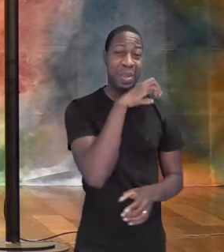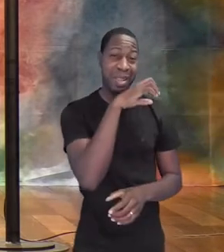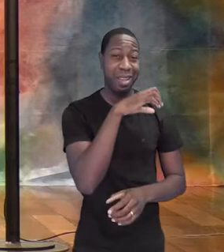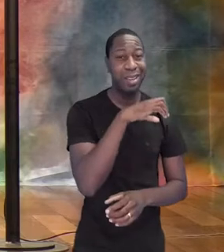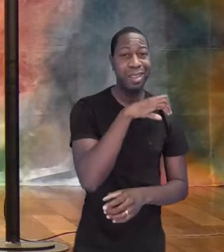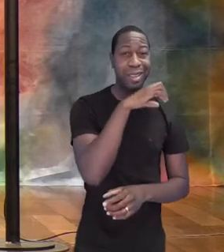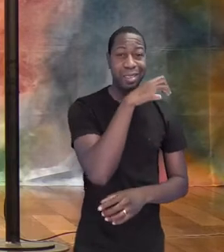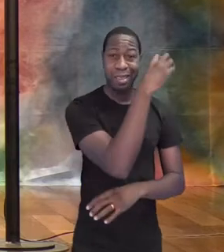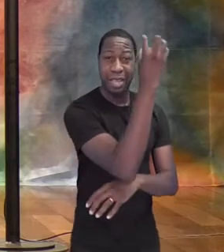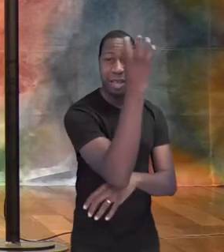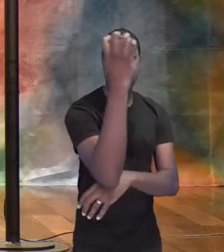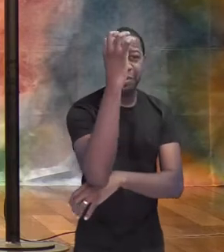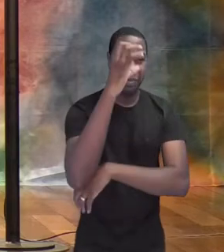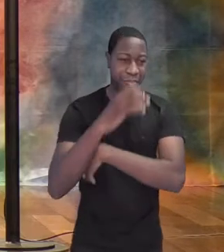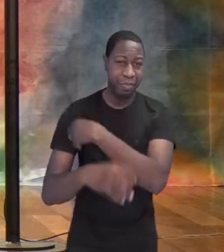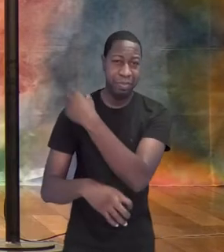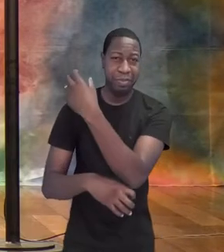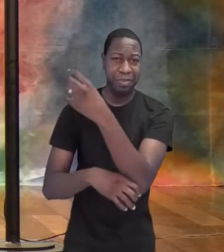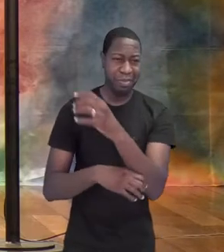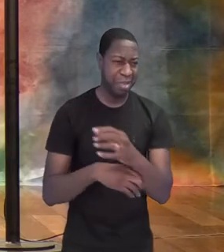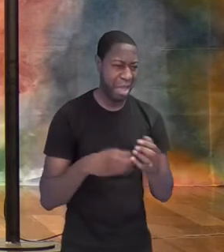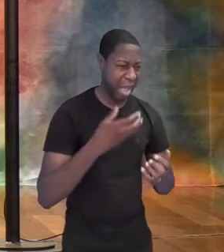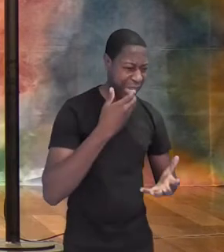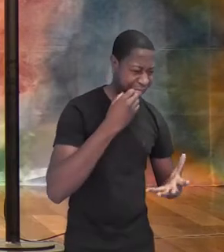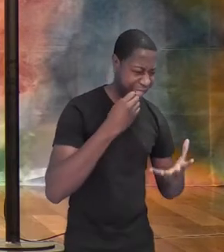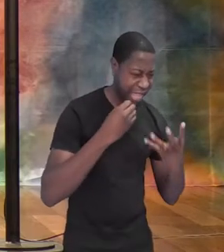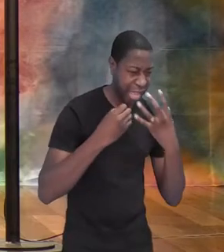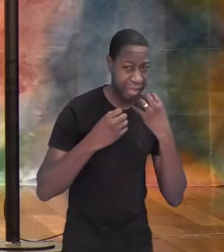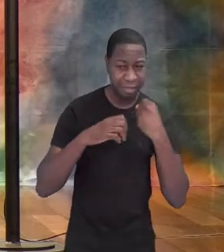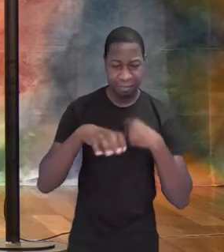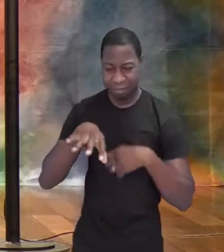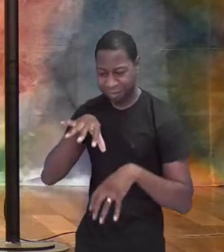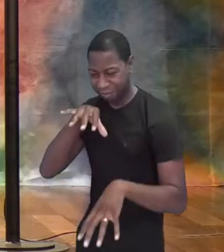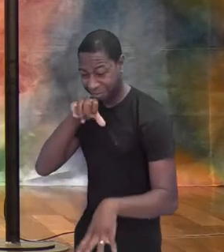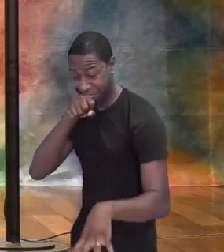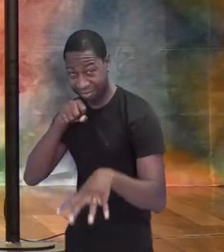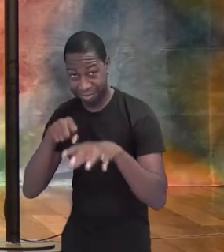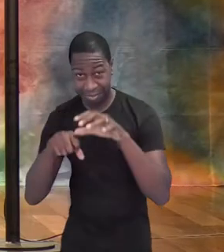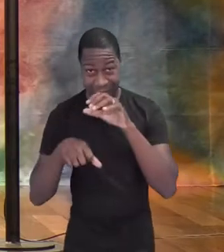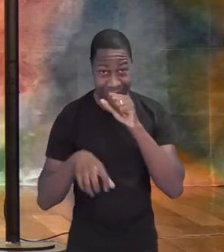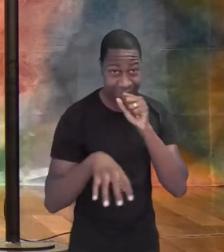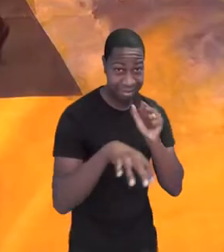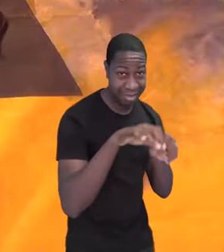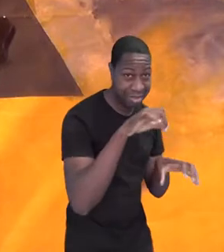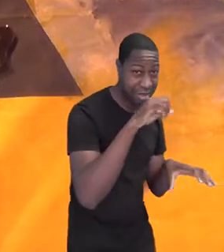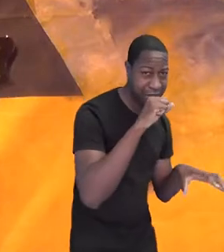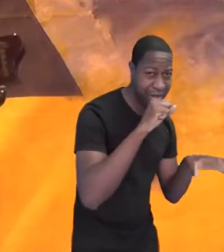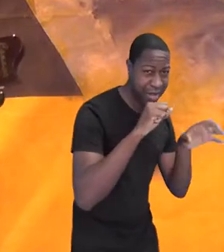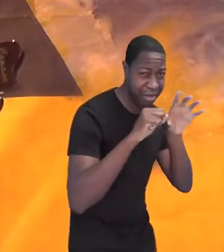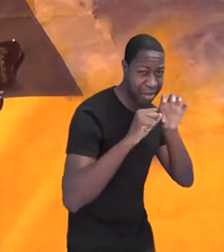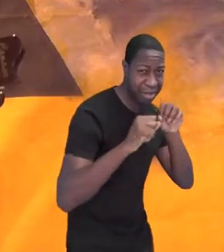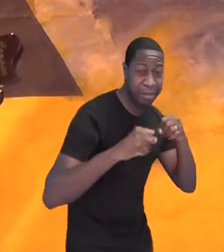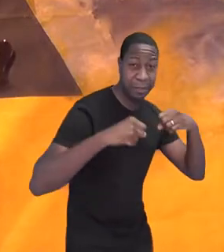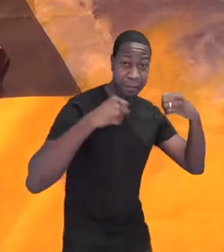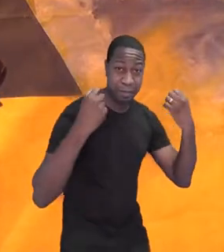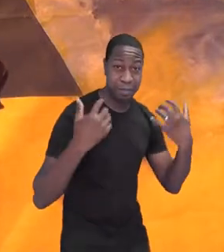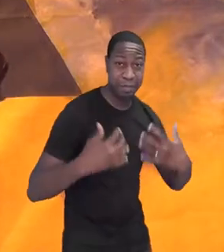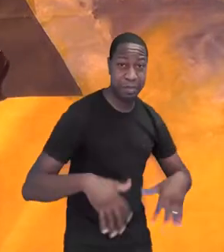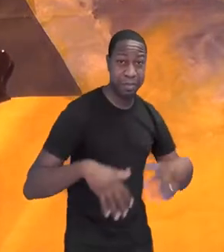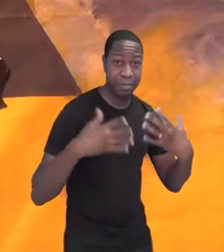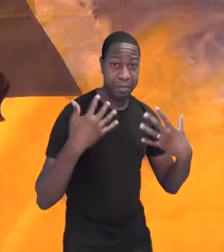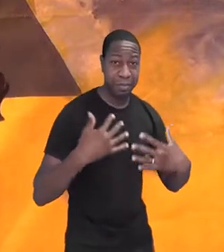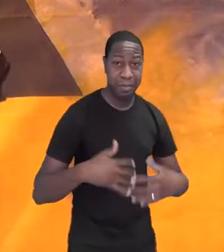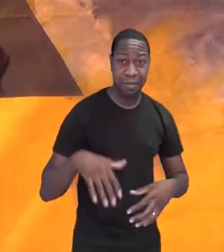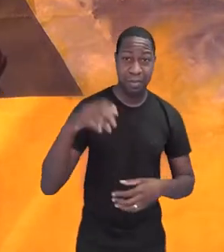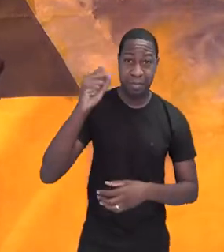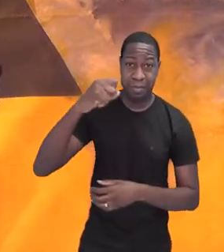os bichos se alimentam sem cessar. Os bichos se alimentam sem cessar. Um desespero me